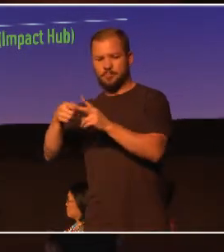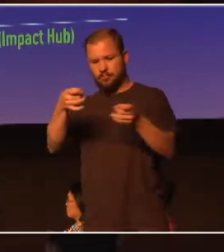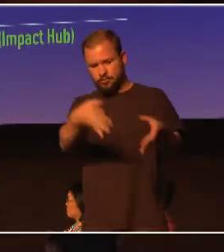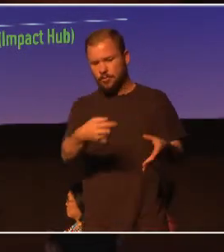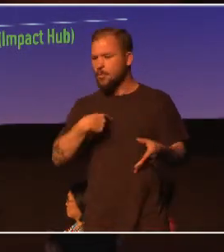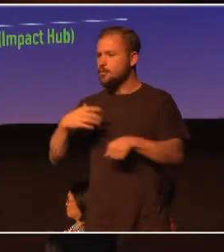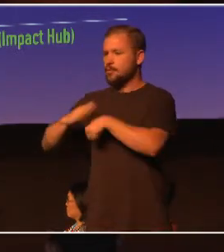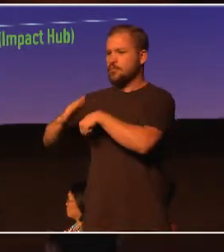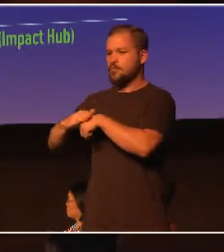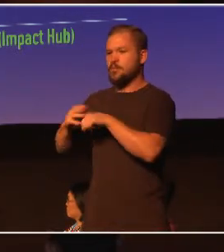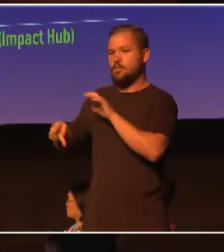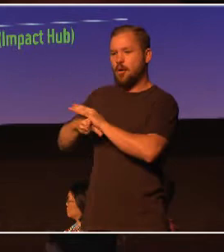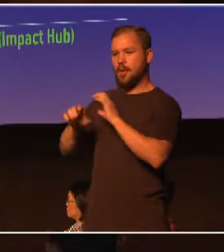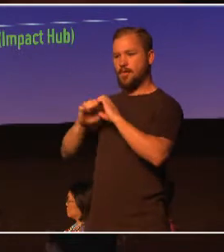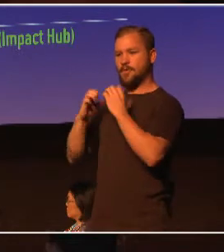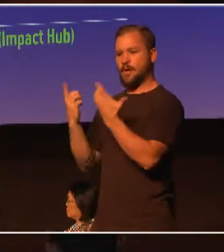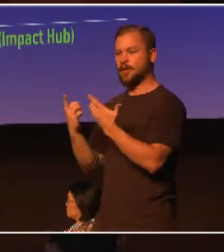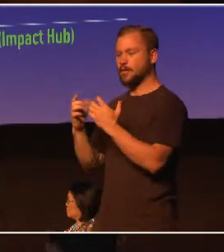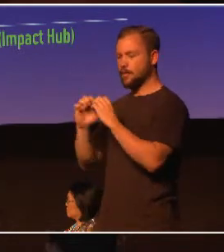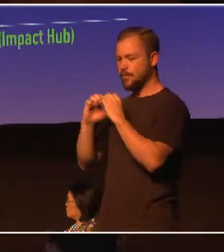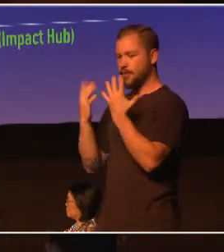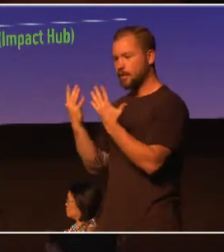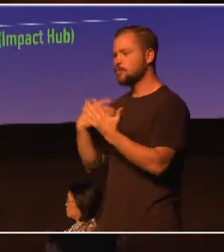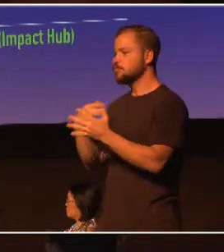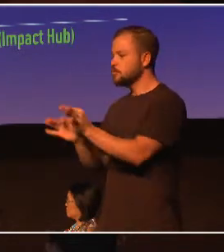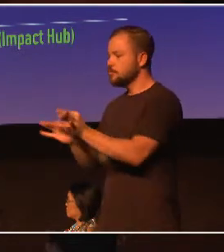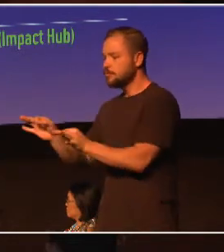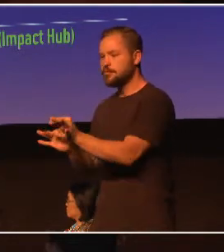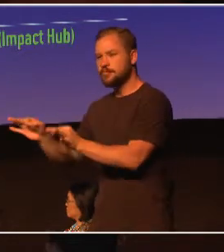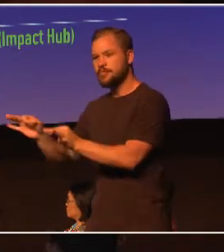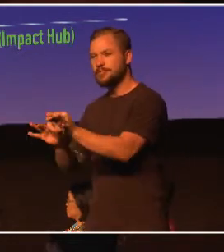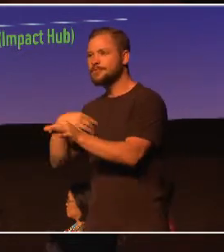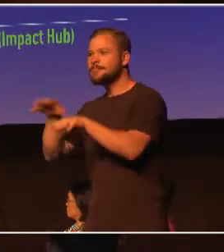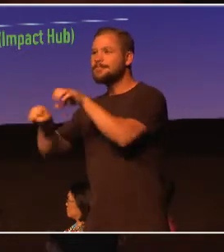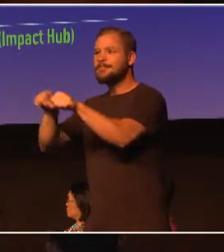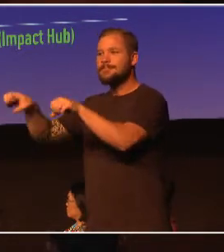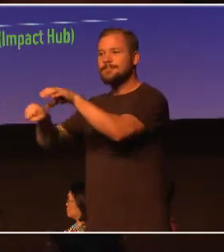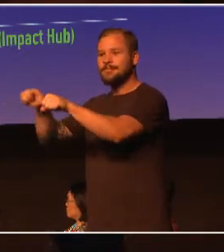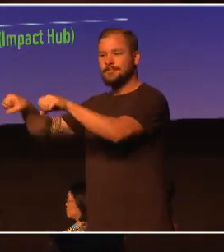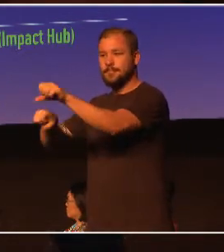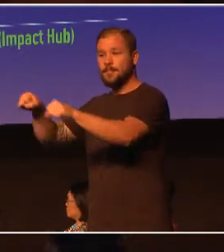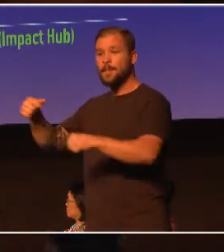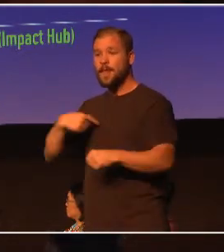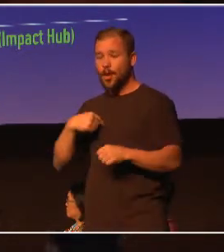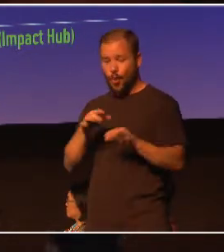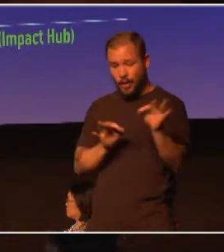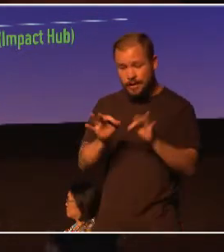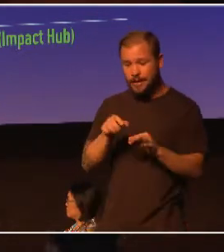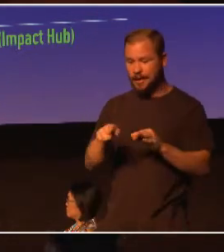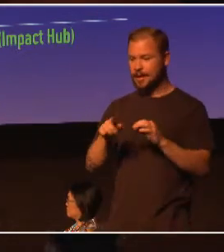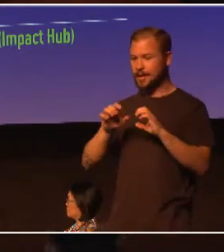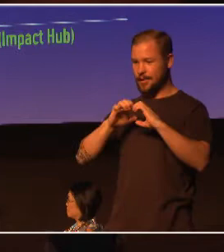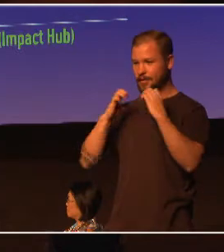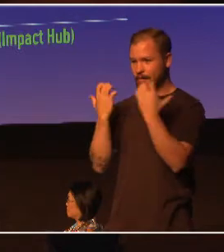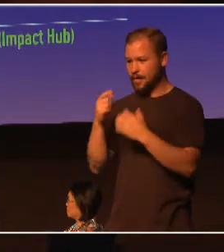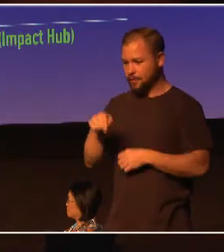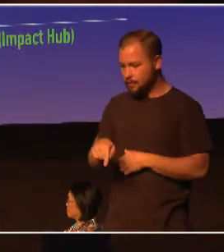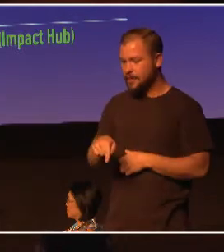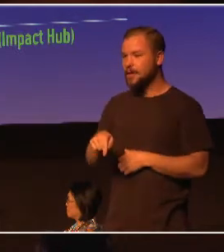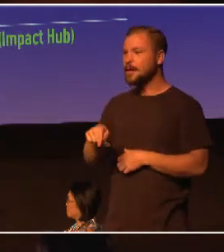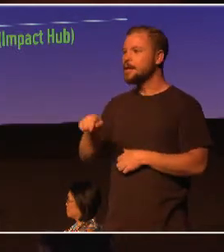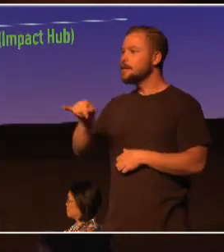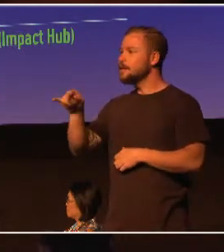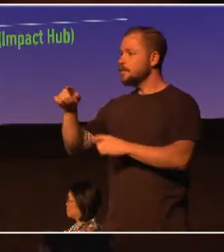e eu fazia assim. Essa é uma fórmula que eu tenho do Hackeando Comunidades, tá, gente? Eu fazia um evento super massivo, com um empreendedor que todo